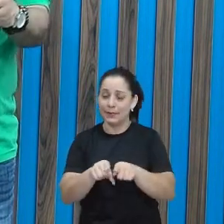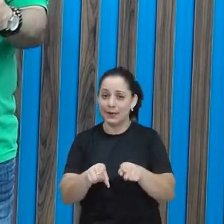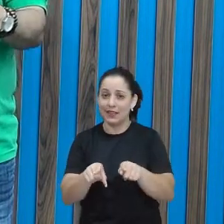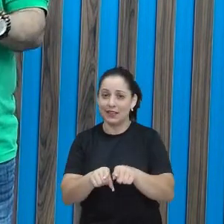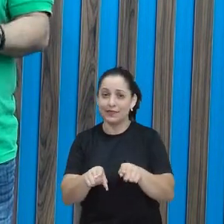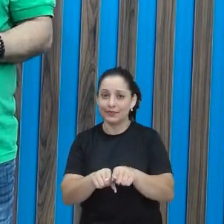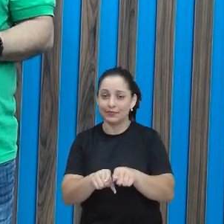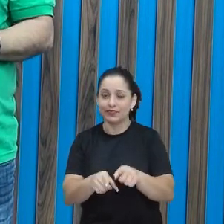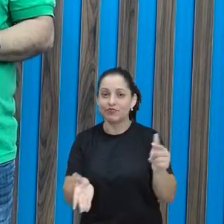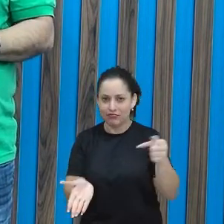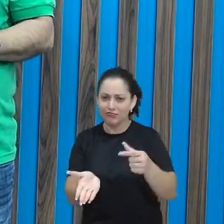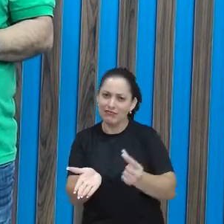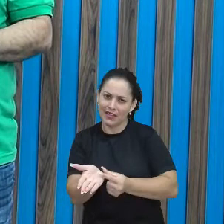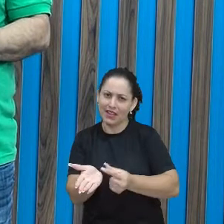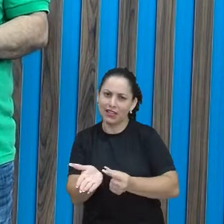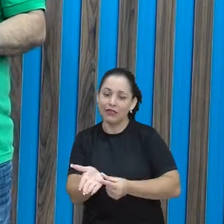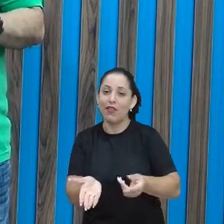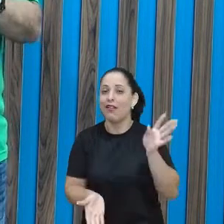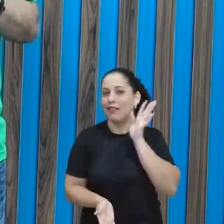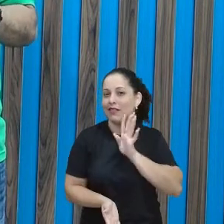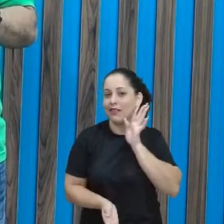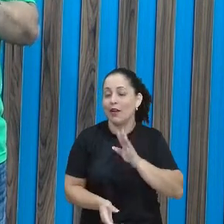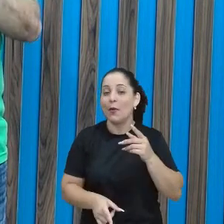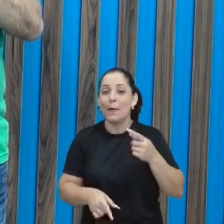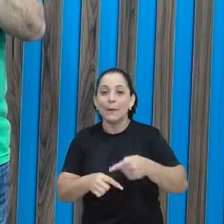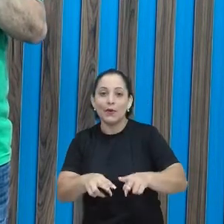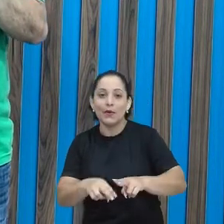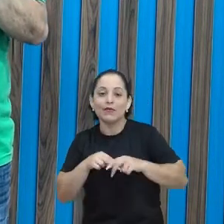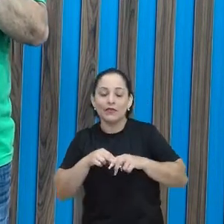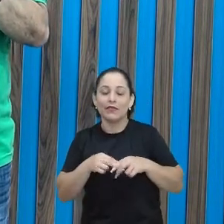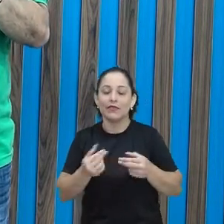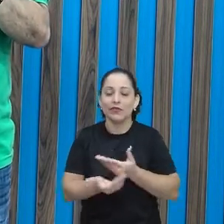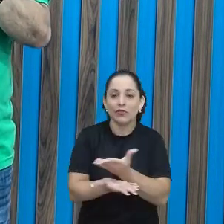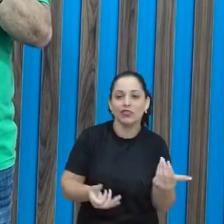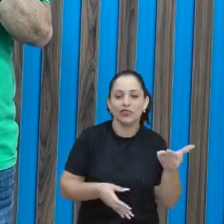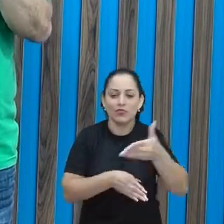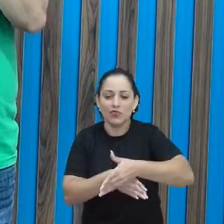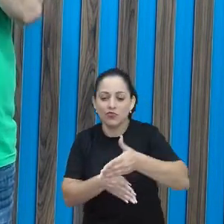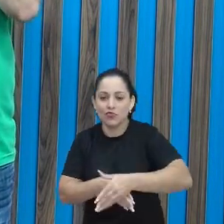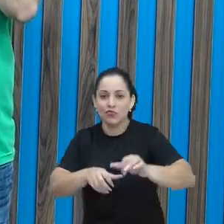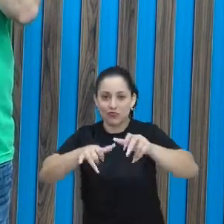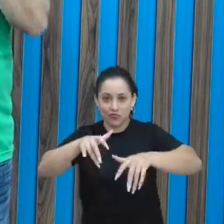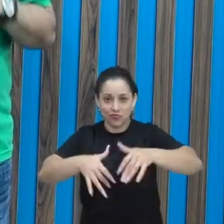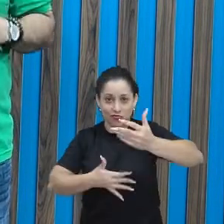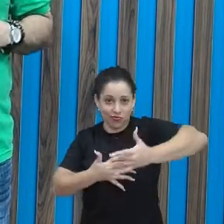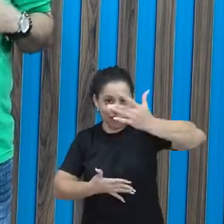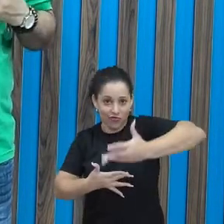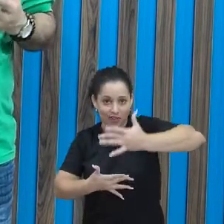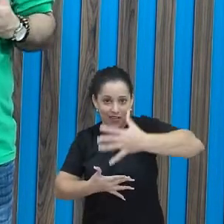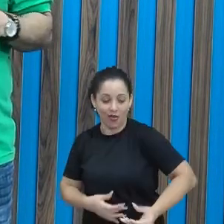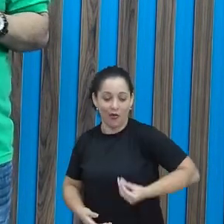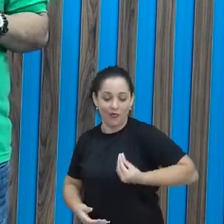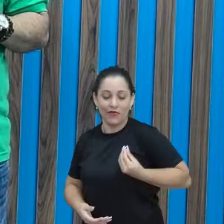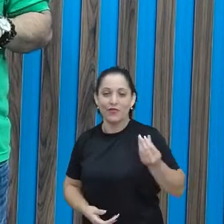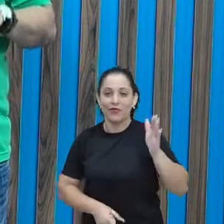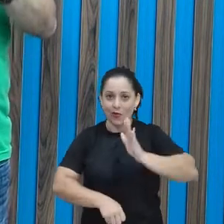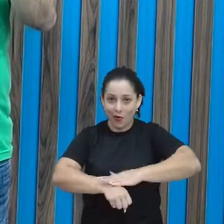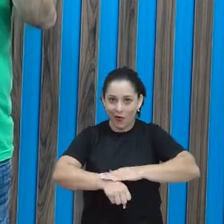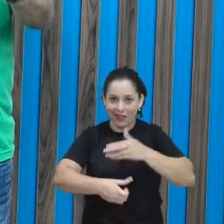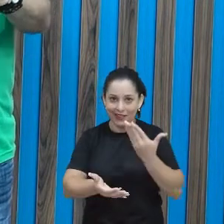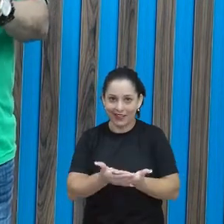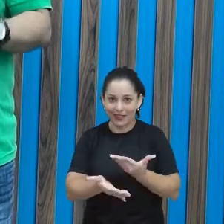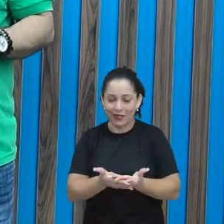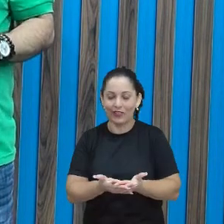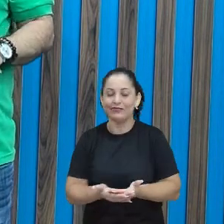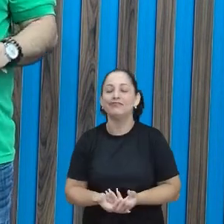O aplicativo ele é interessante porque ele permite que vocês entrem no chat aí para interagir ao vivo conosco.